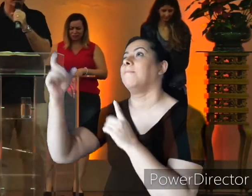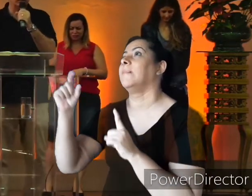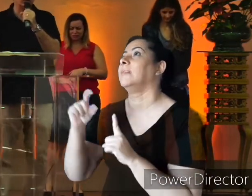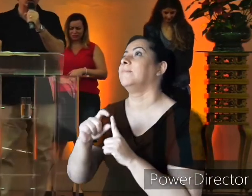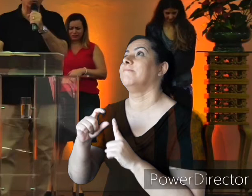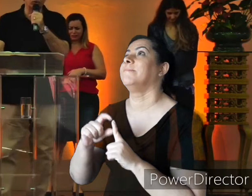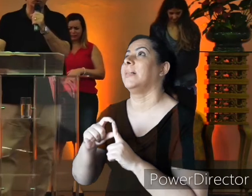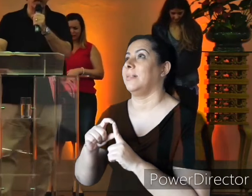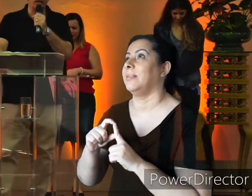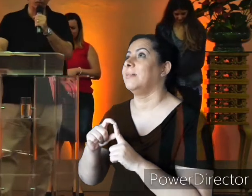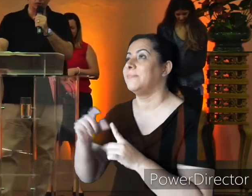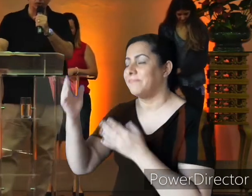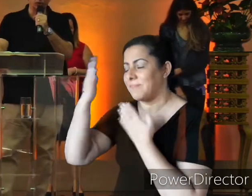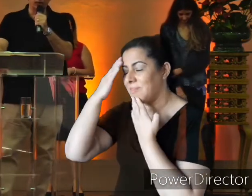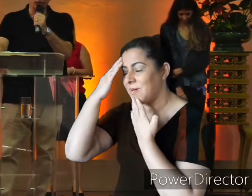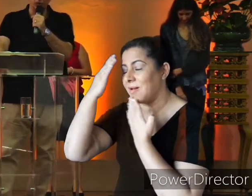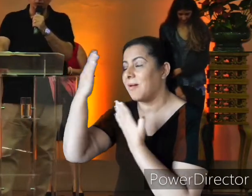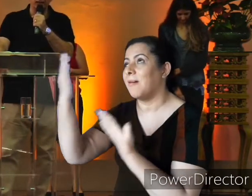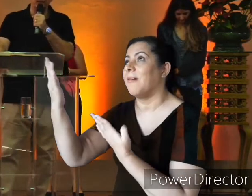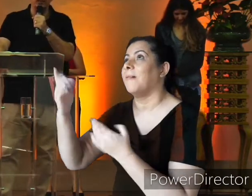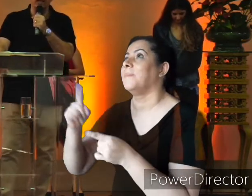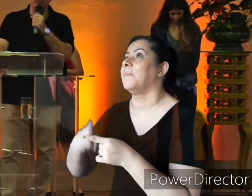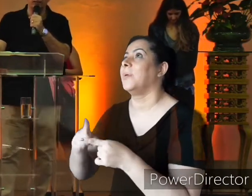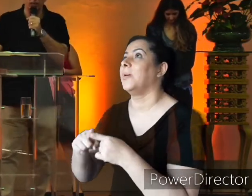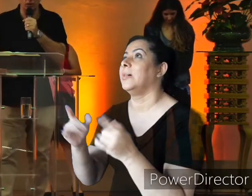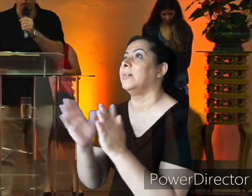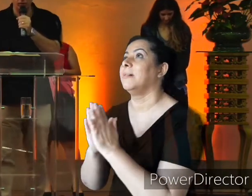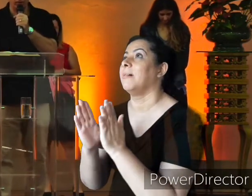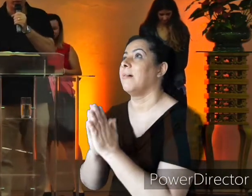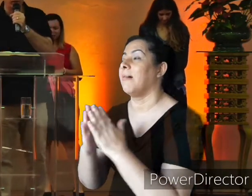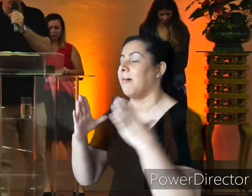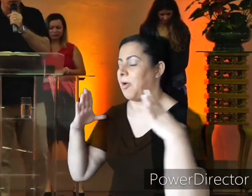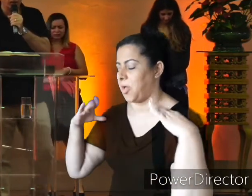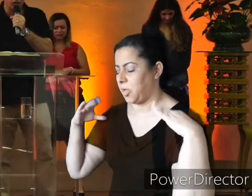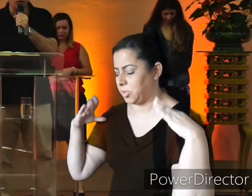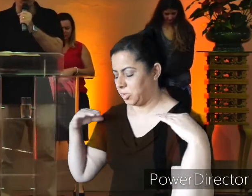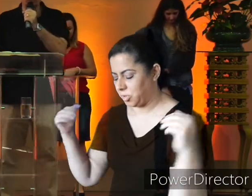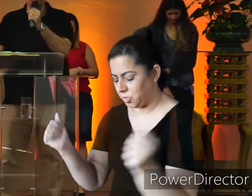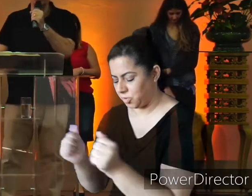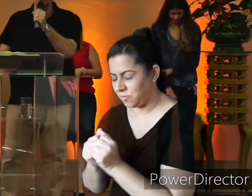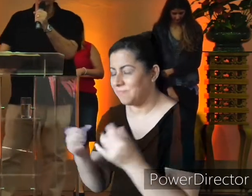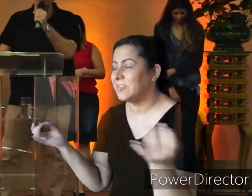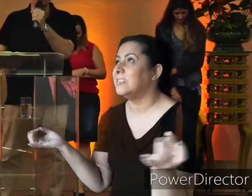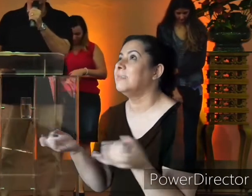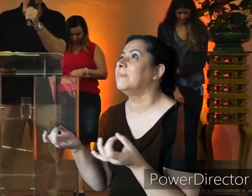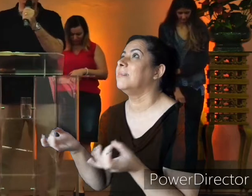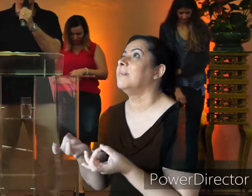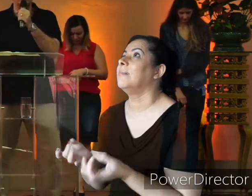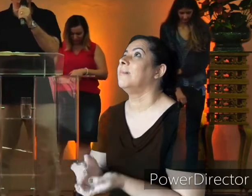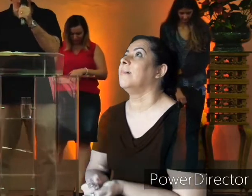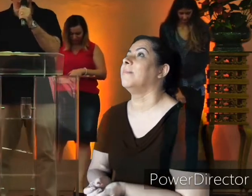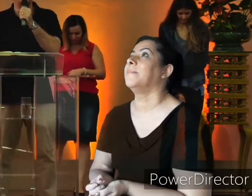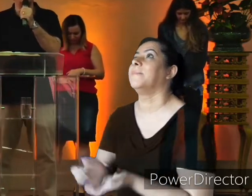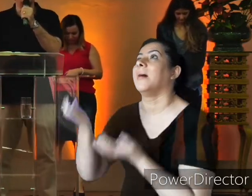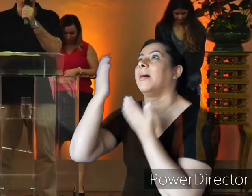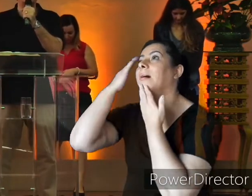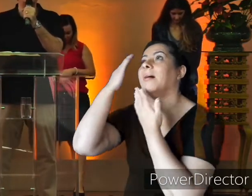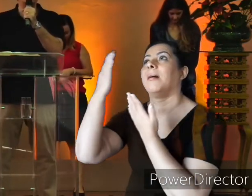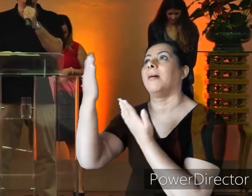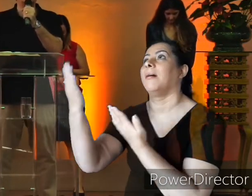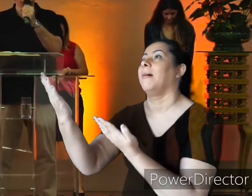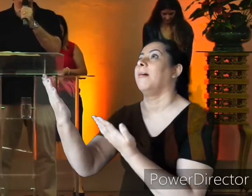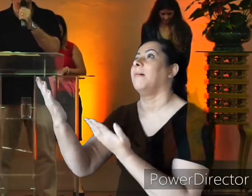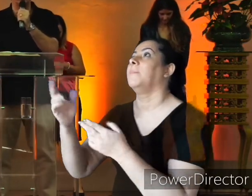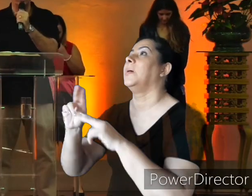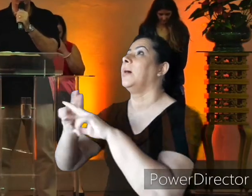a certeza de que somos templos do Espírito Santo e Ele habita em nós. Te louvamos, Senhor, porque temos a certeza de que a tua palavra